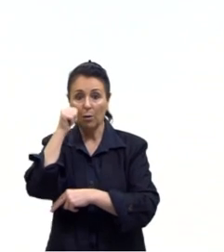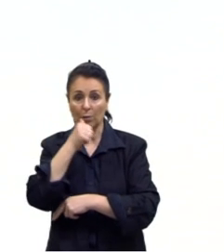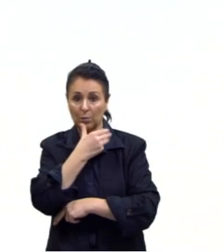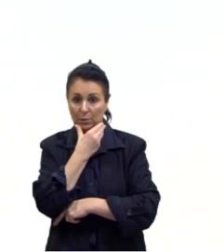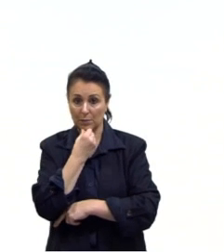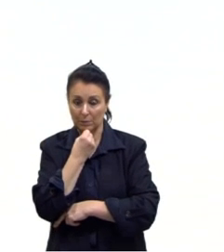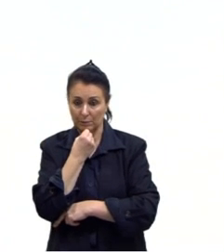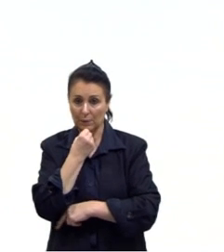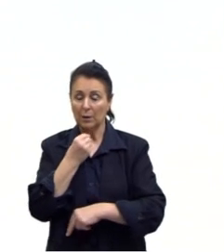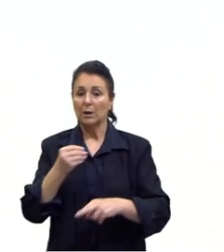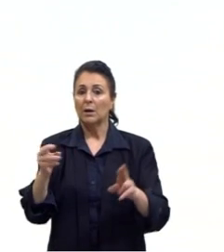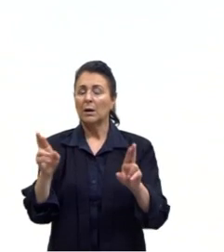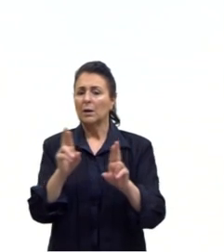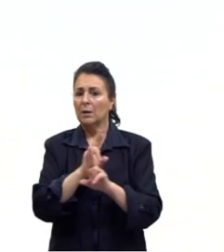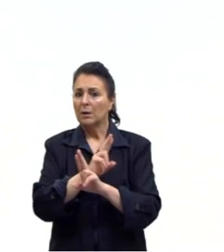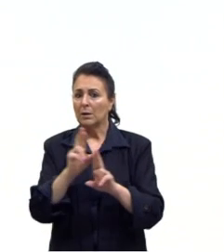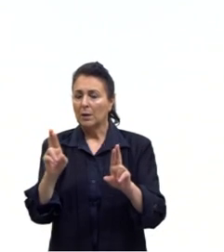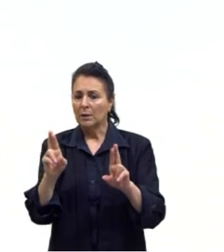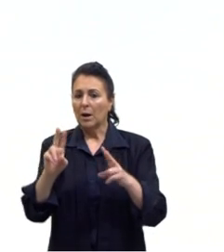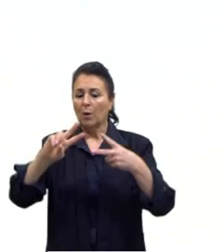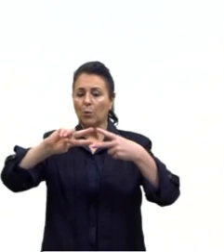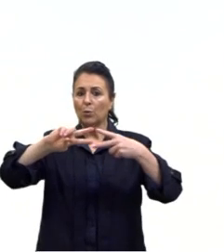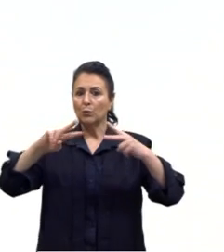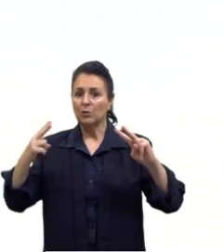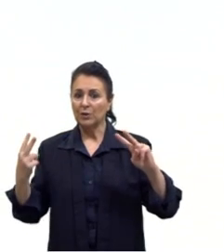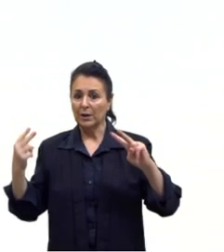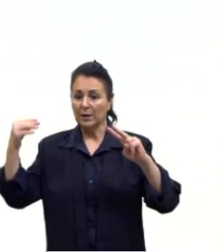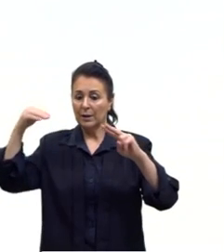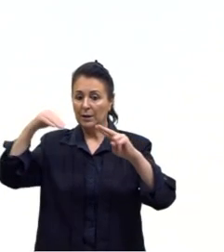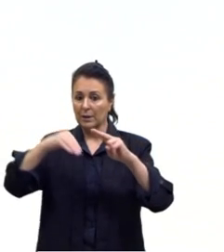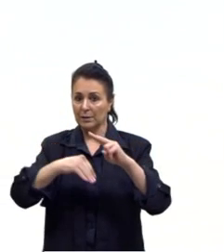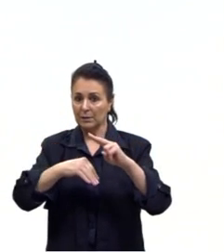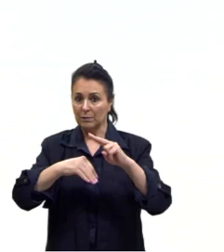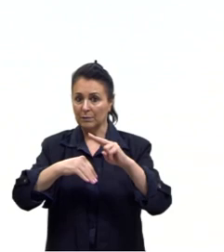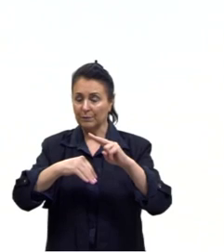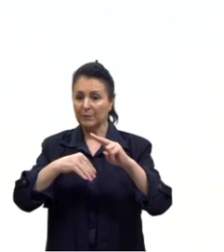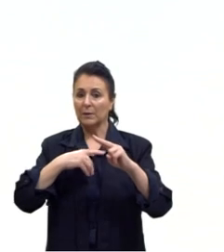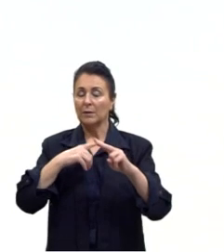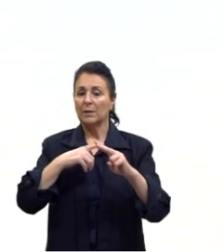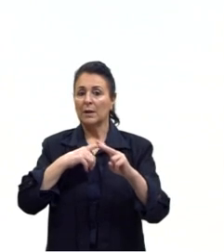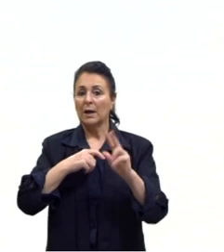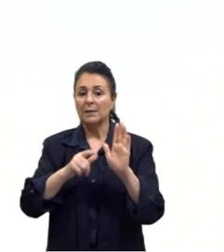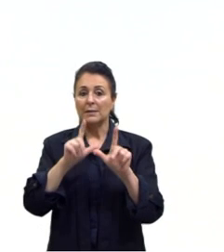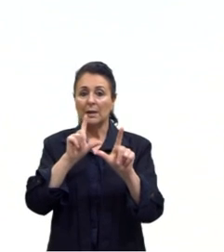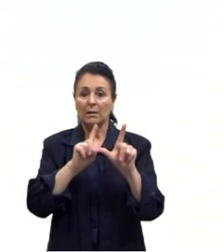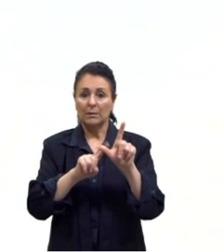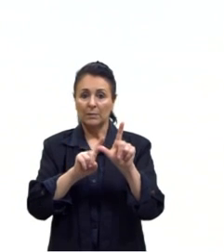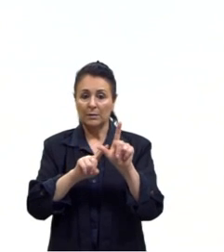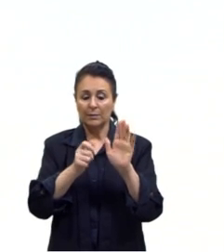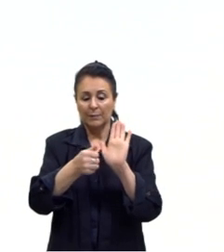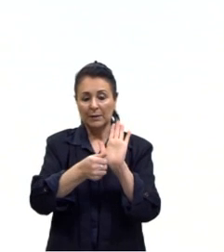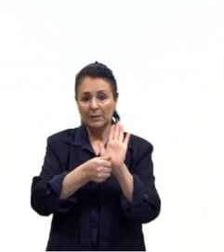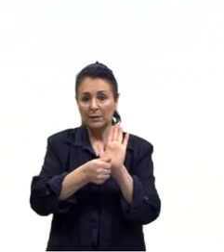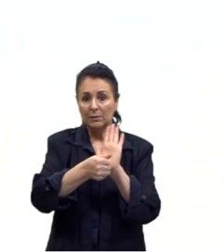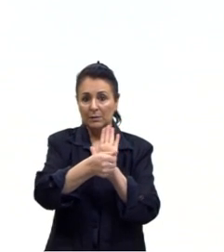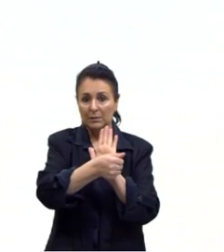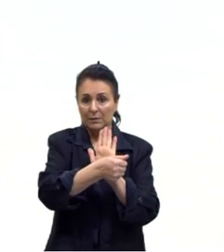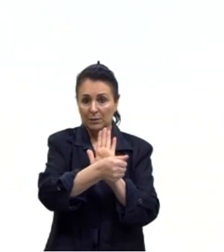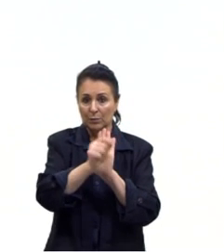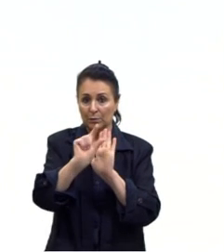relacionado a um gene recessivo né que está representado então pelas letras minúsculas azinho azinho